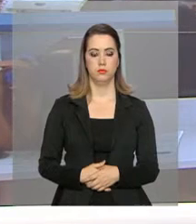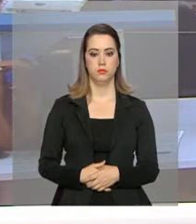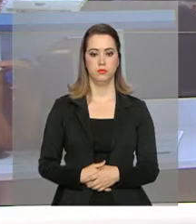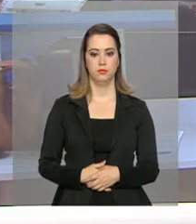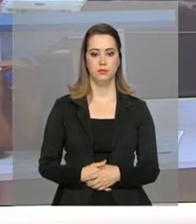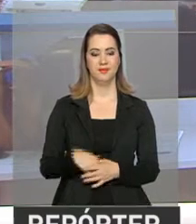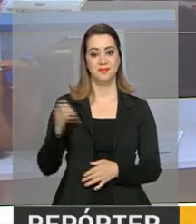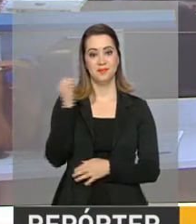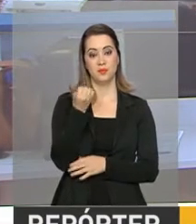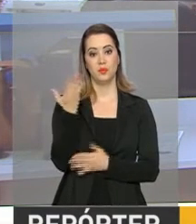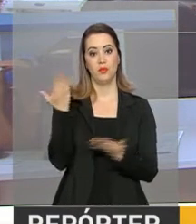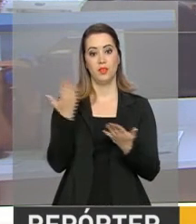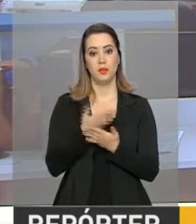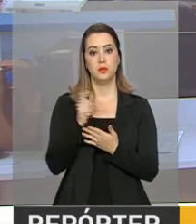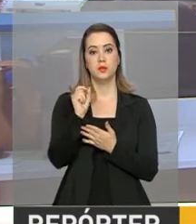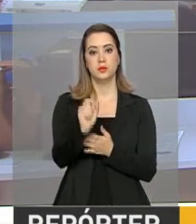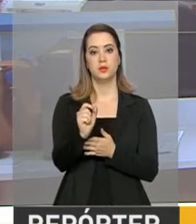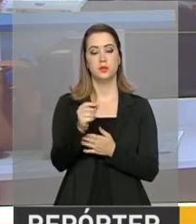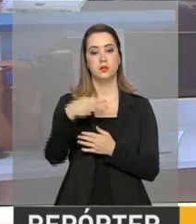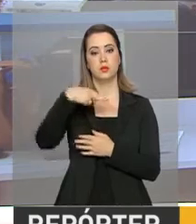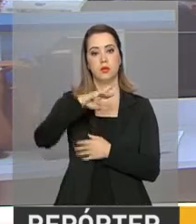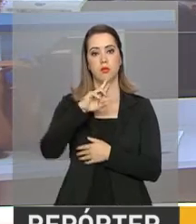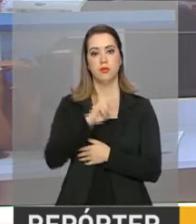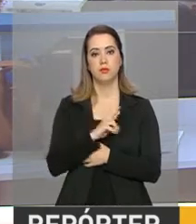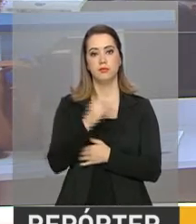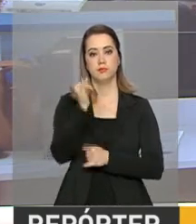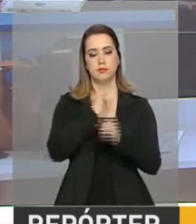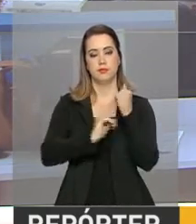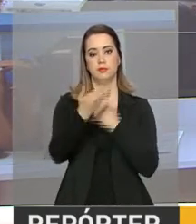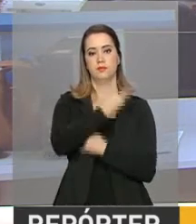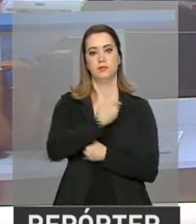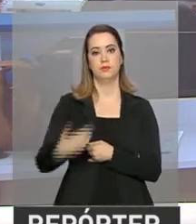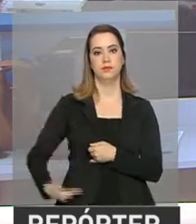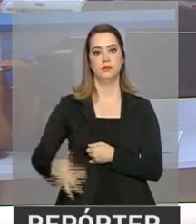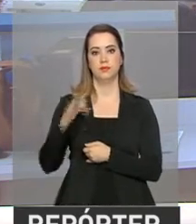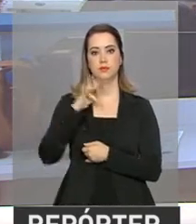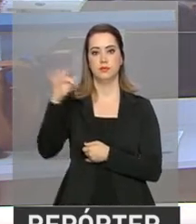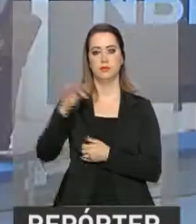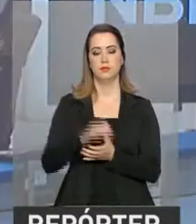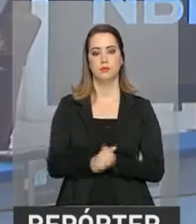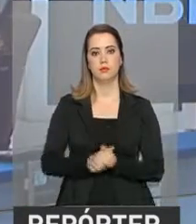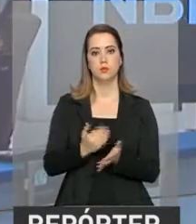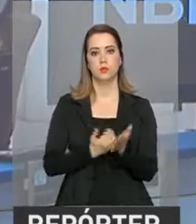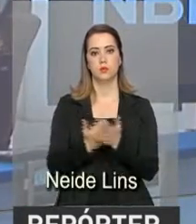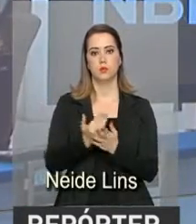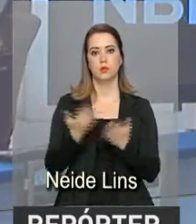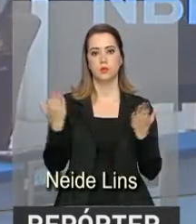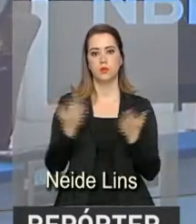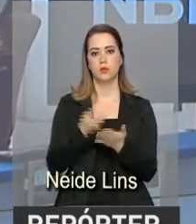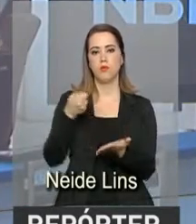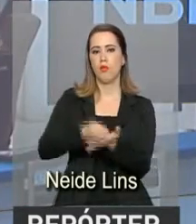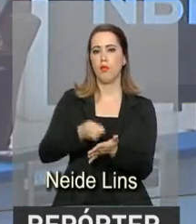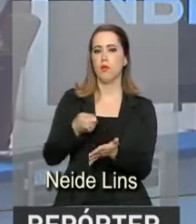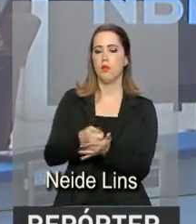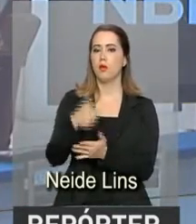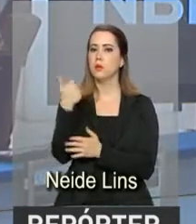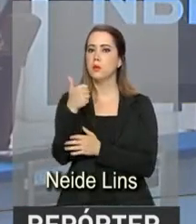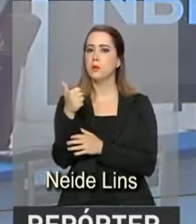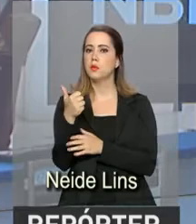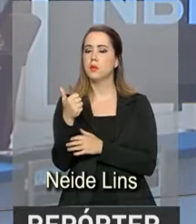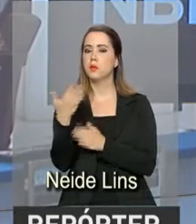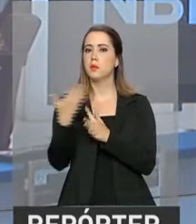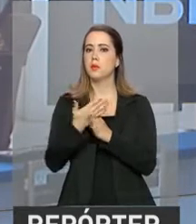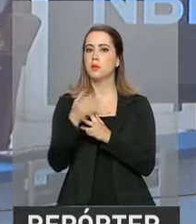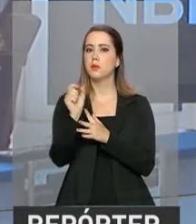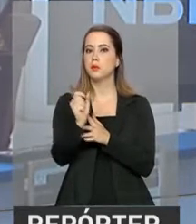olá estamos de volta com o repórter nbr com as notícias do governo federal e começa hoje o pagamento da primeira parcela